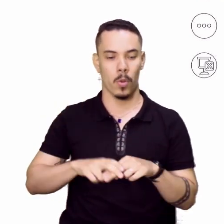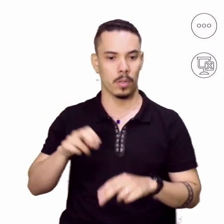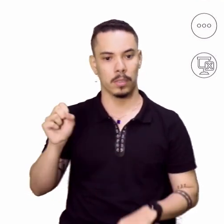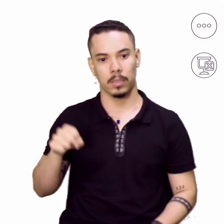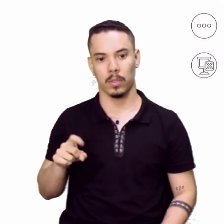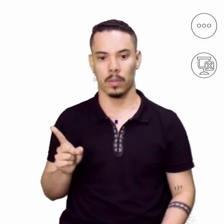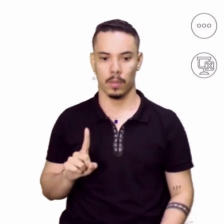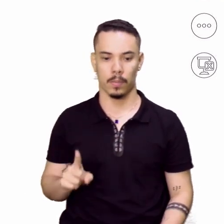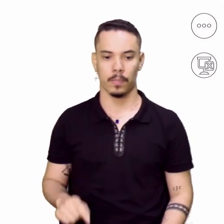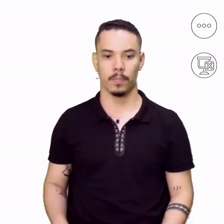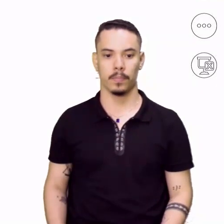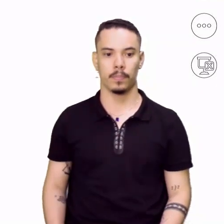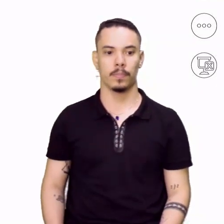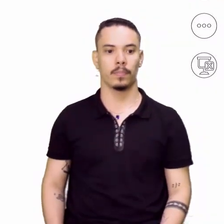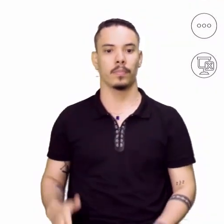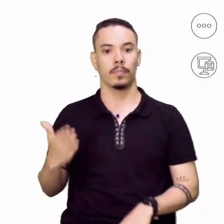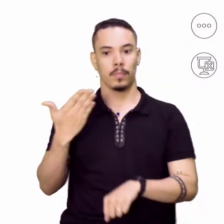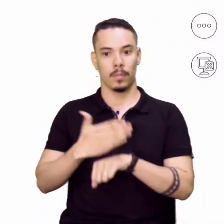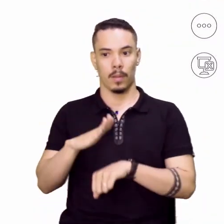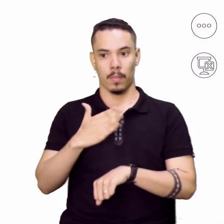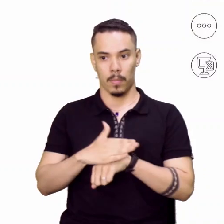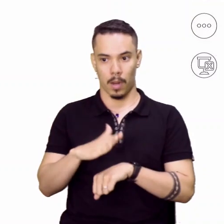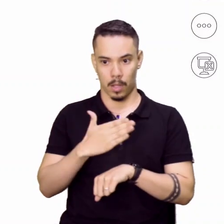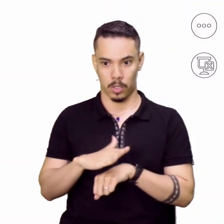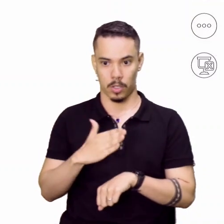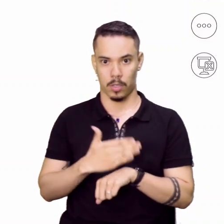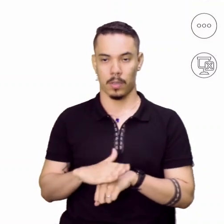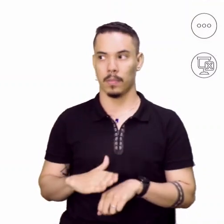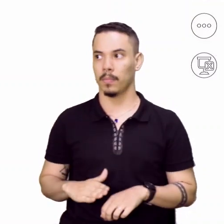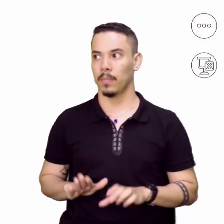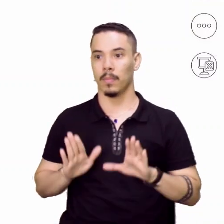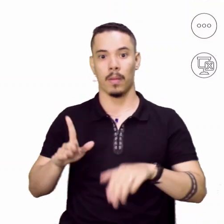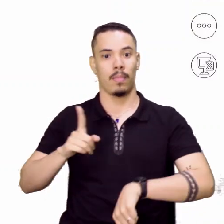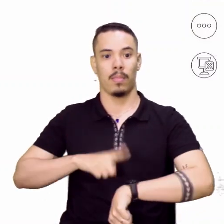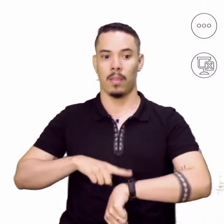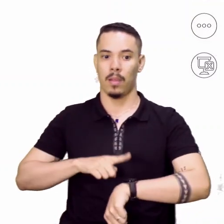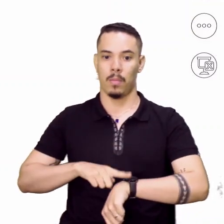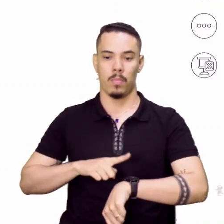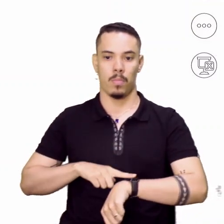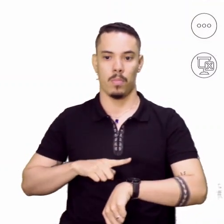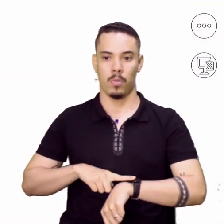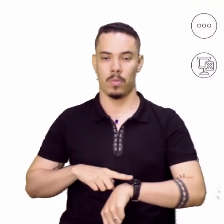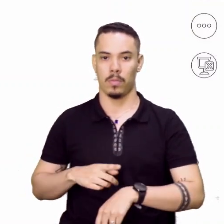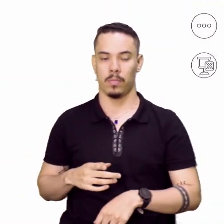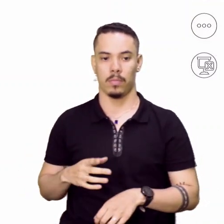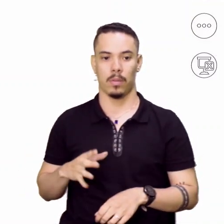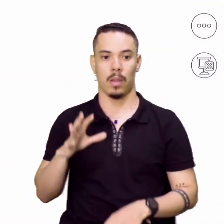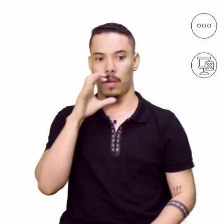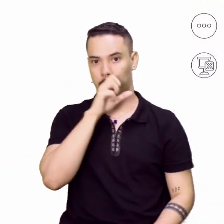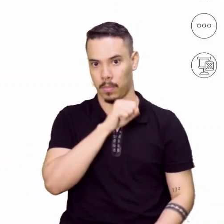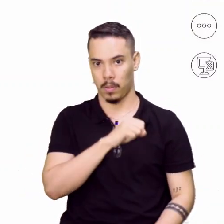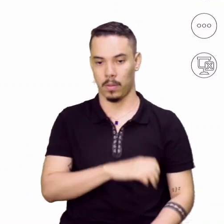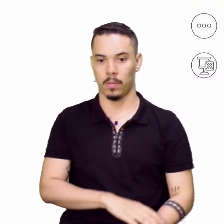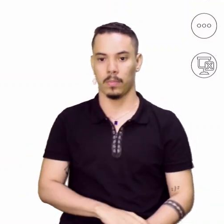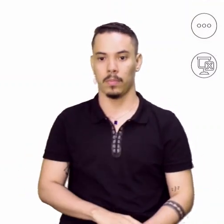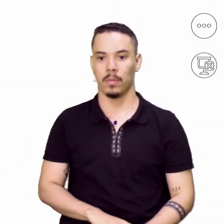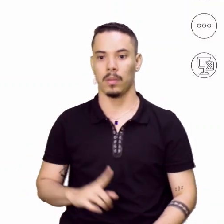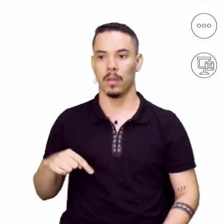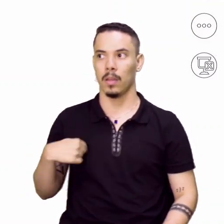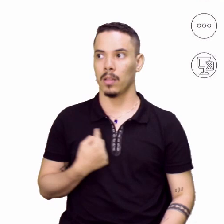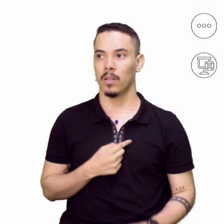questions aqui temos uma prática gente mas o tempo tá acabando né então para a gente fazer